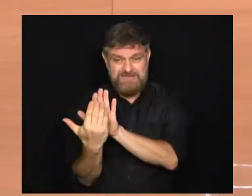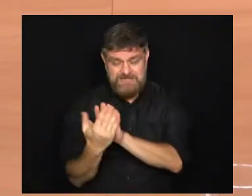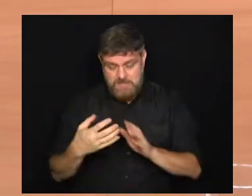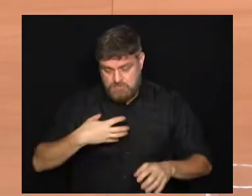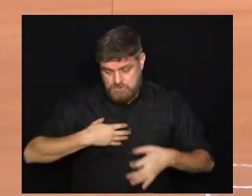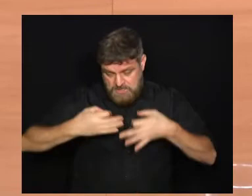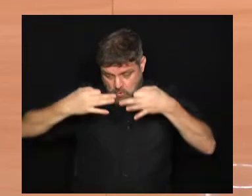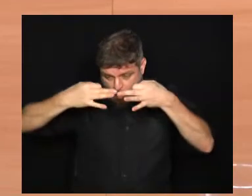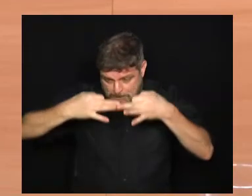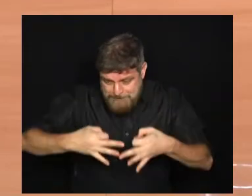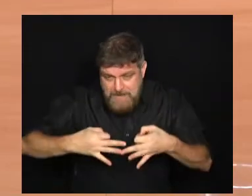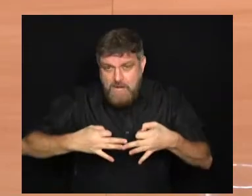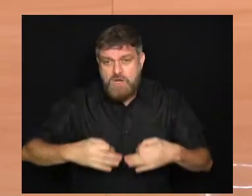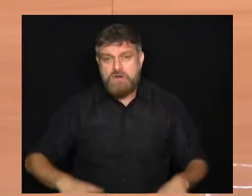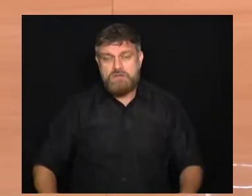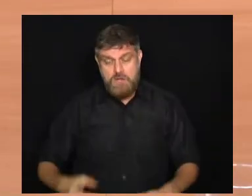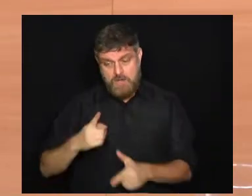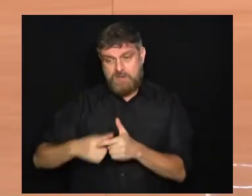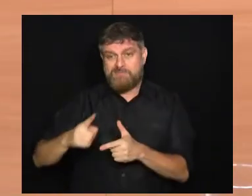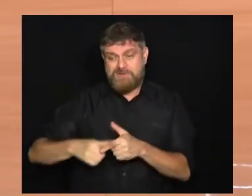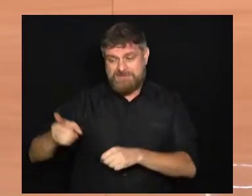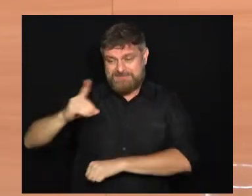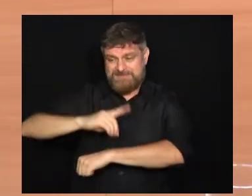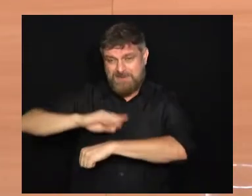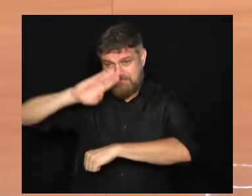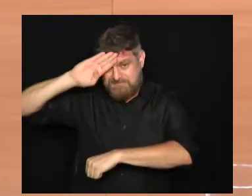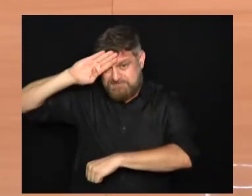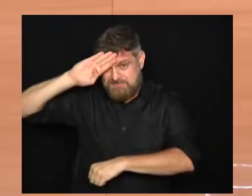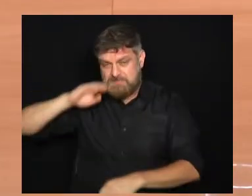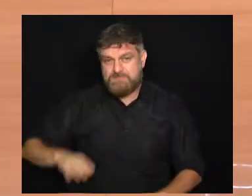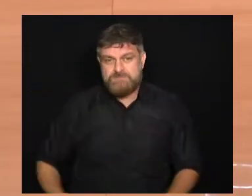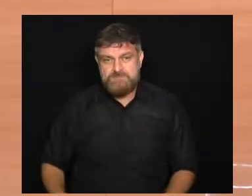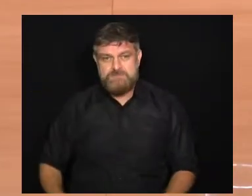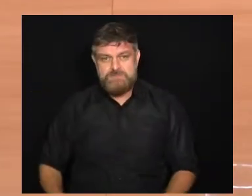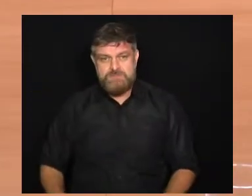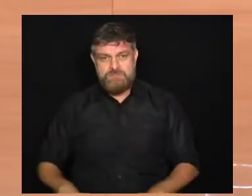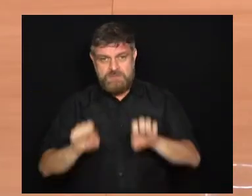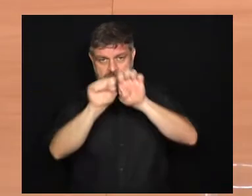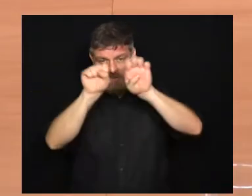adequado do problema. Do ponto de vista da rede